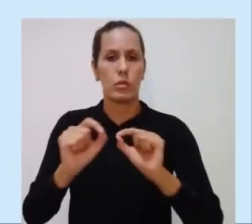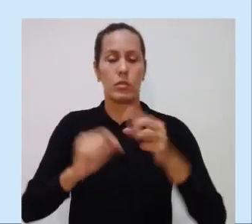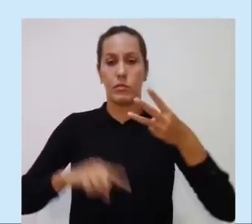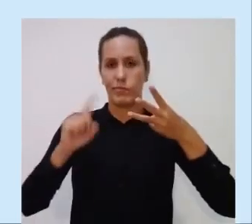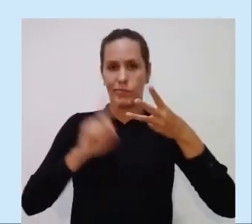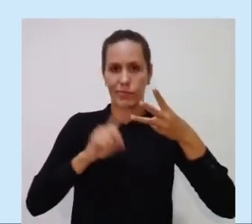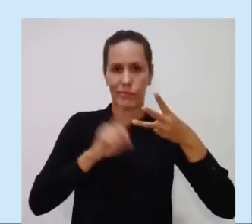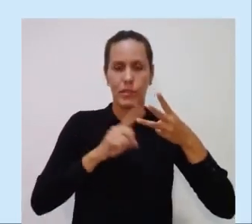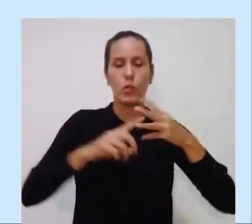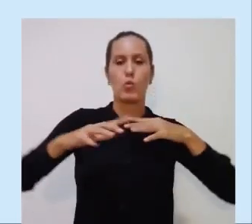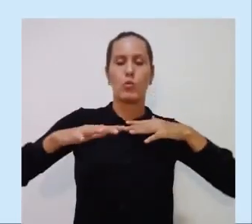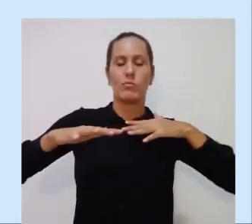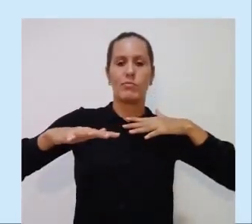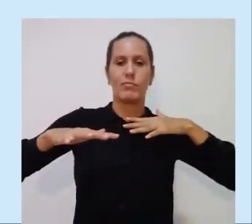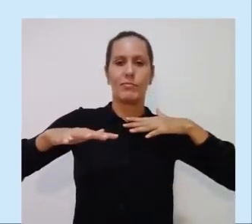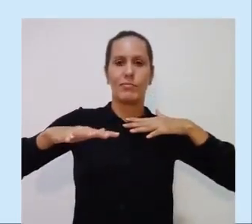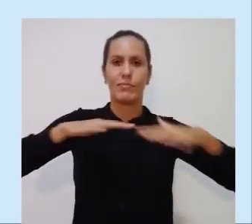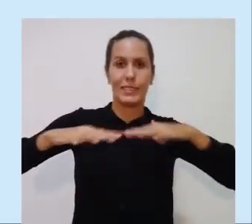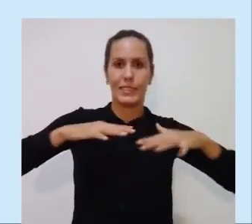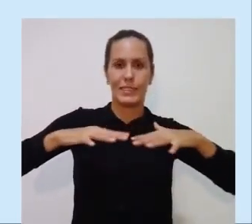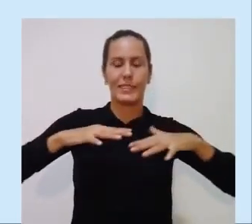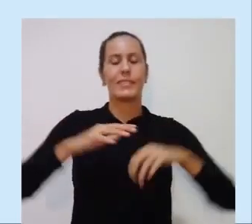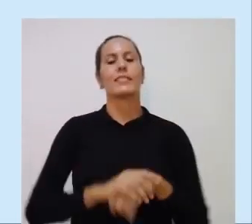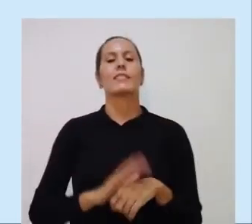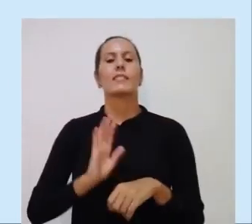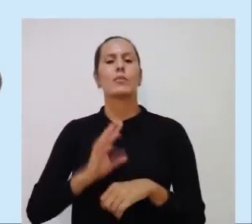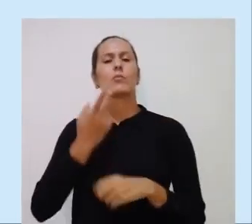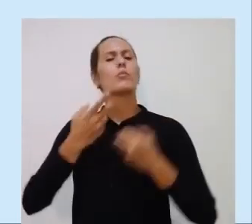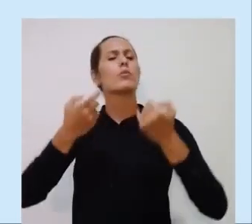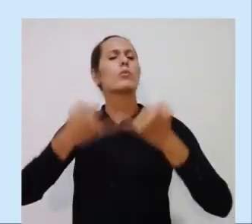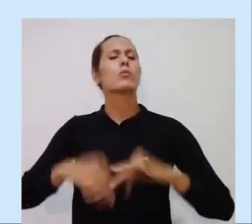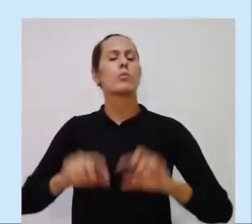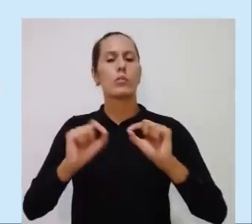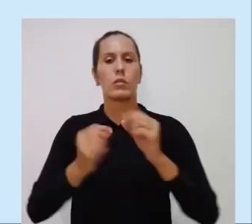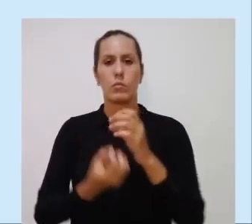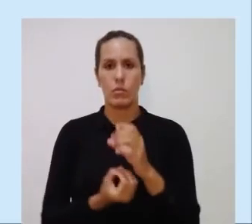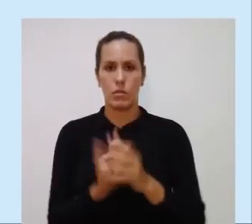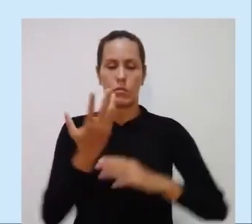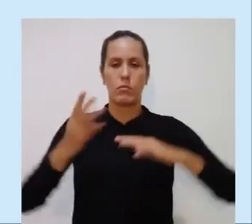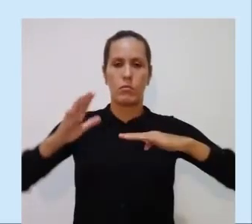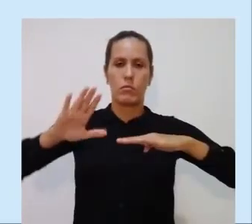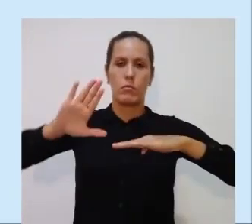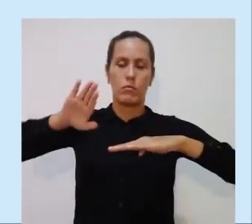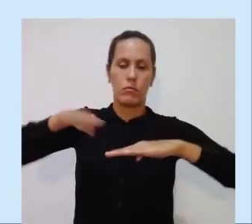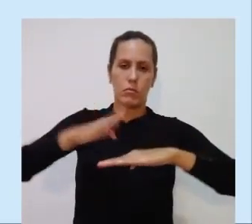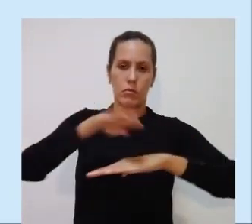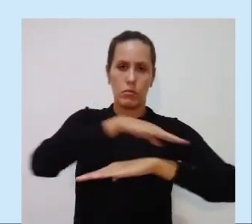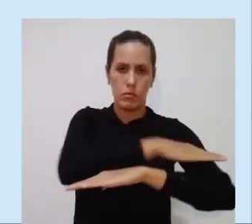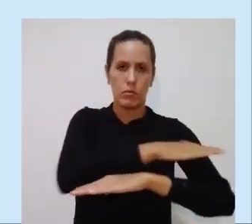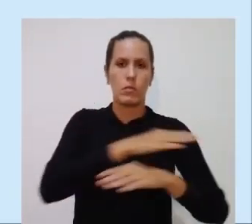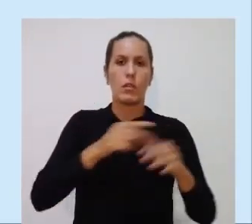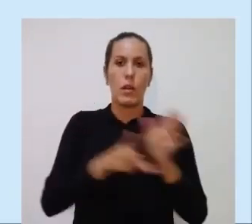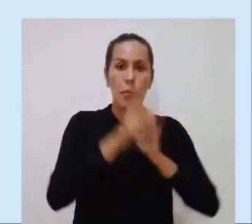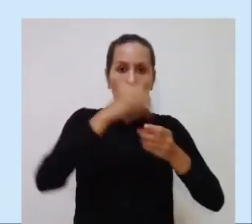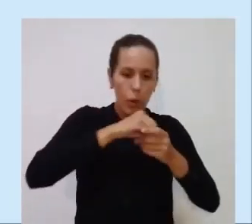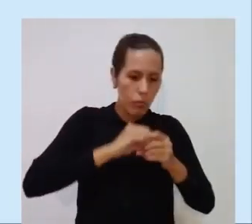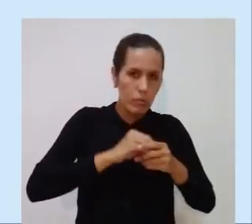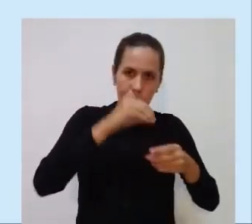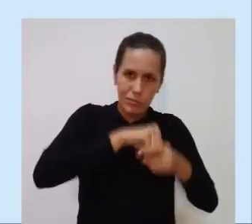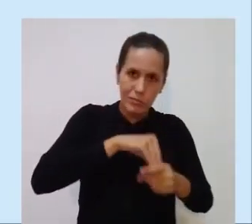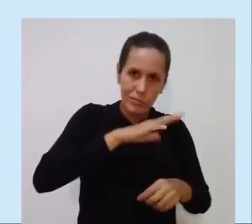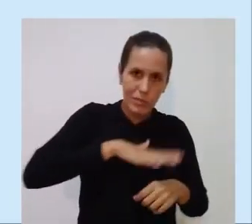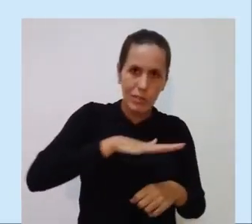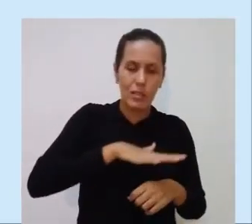dos abalos sísmicos, tá? Como eu falei para vocês, nessa construção do relevo, que ainda é a porção endógena que a gente está